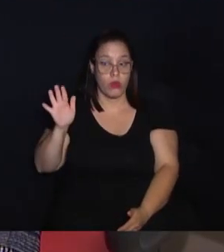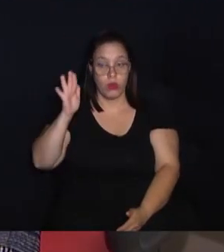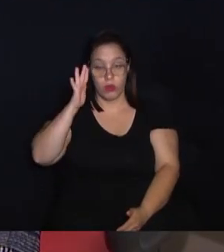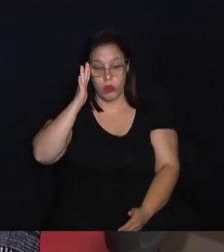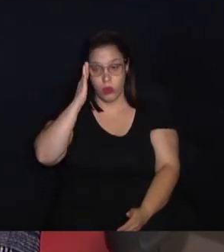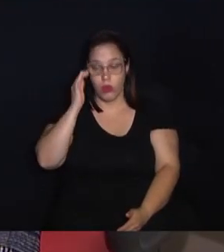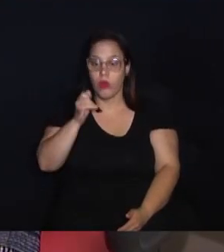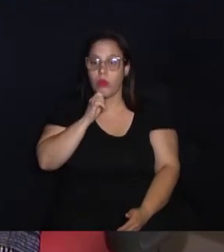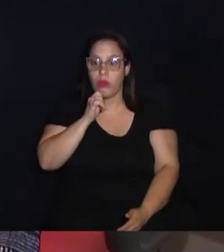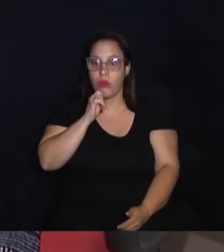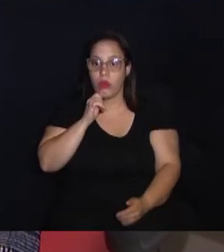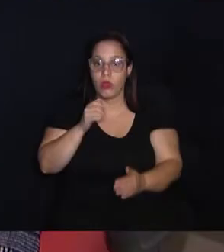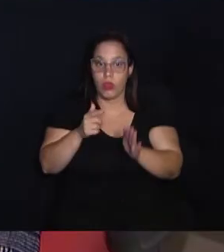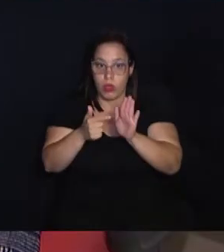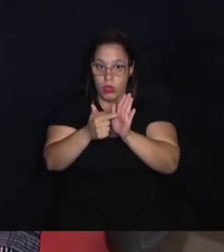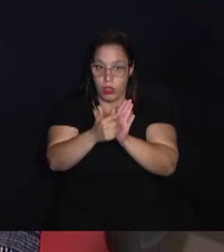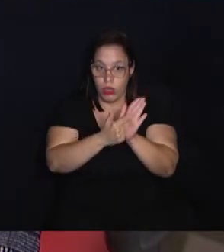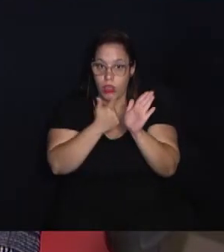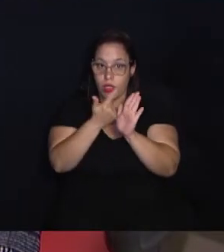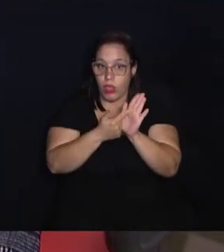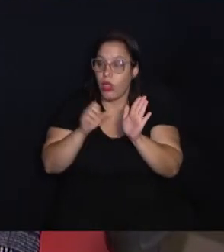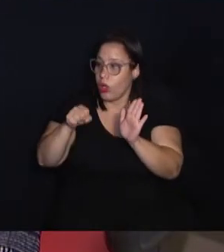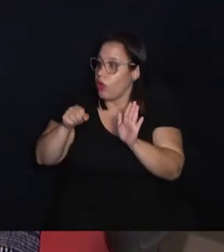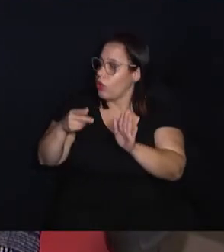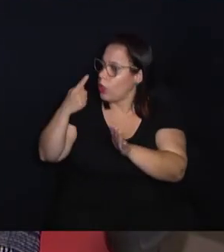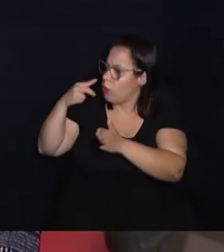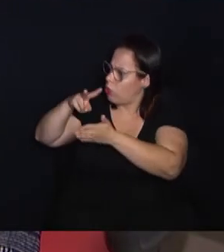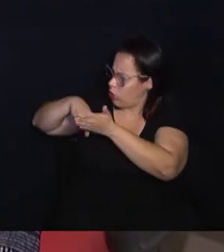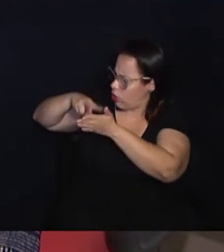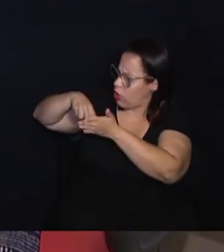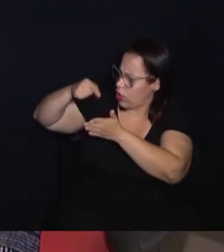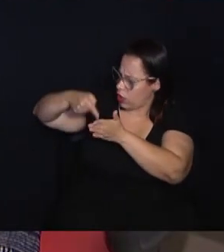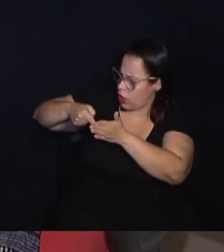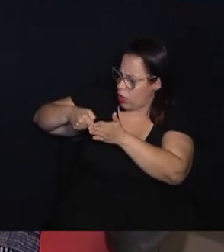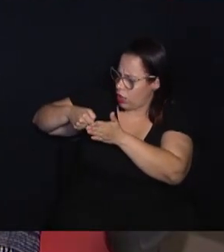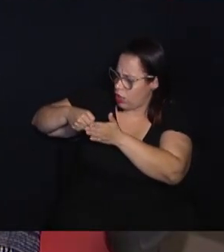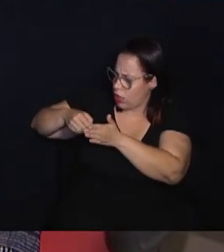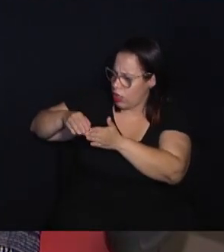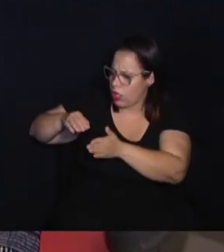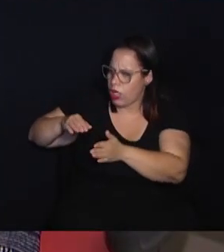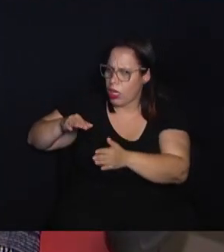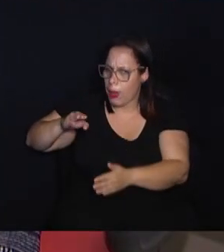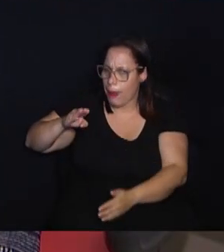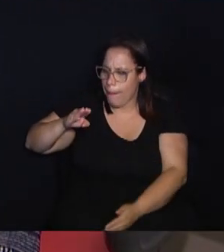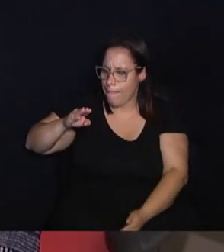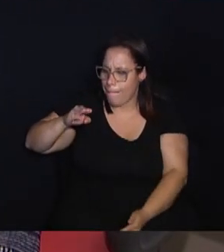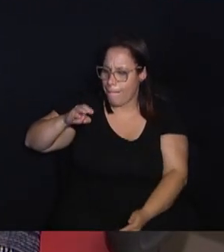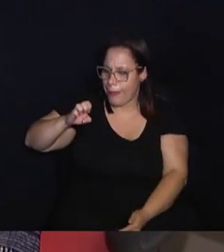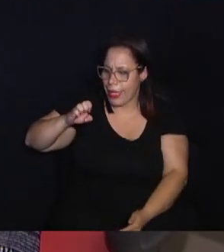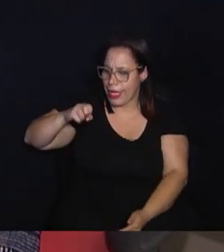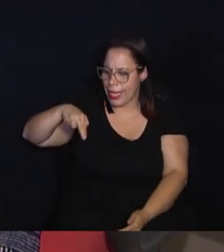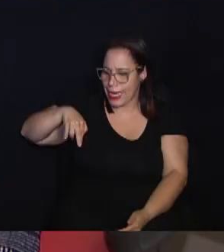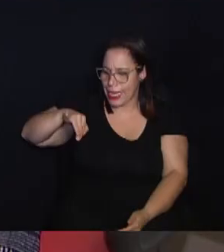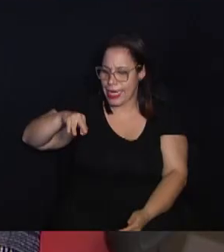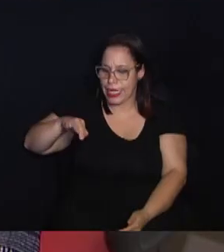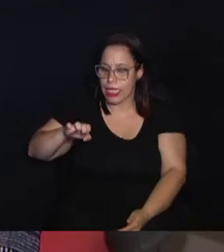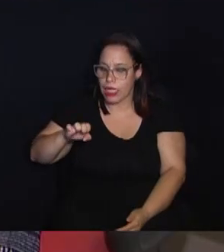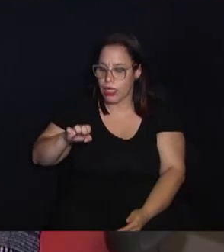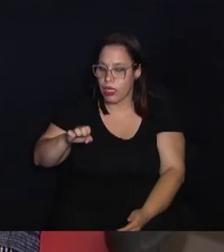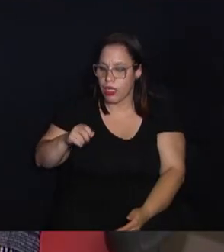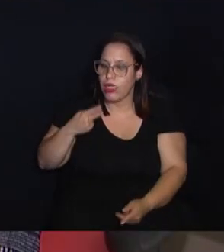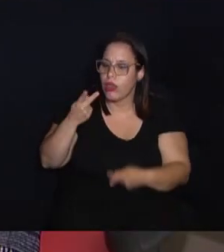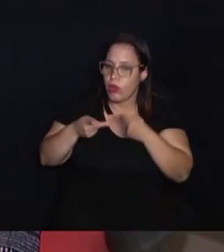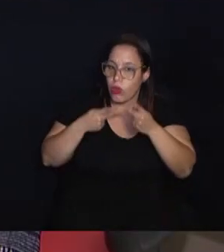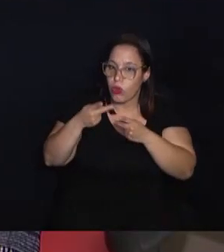por exemplo, de obras africanas. Isso, eu estava dando uma olhadinha, inclusive, aqui no release, são obras importantes, gostaria que você